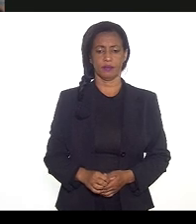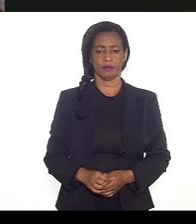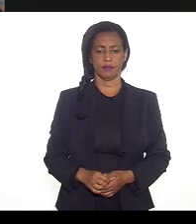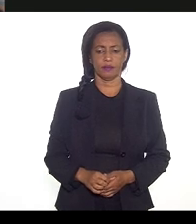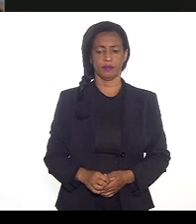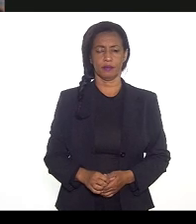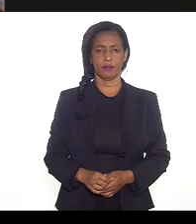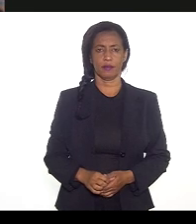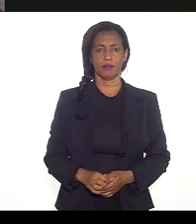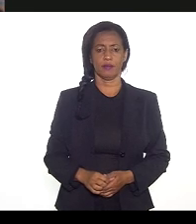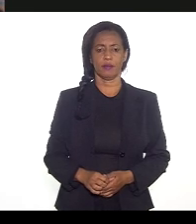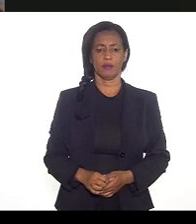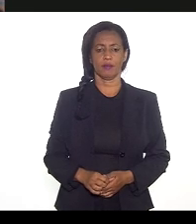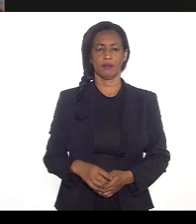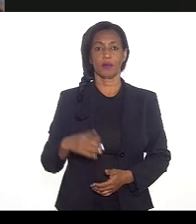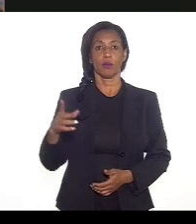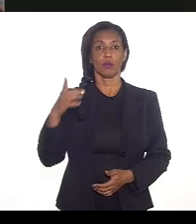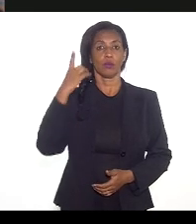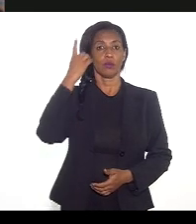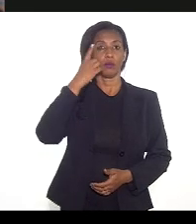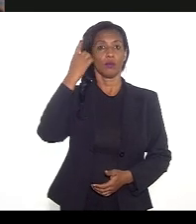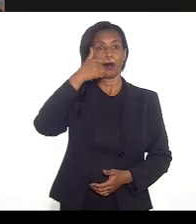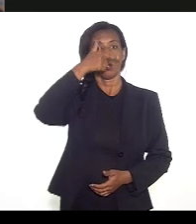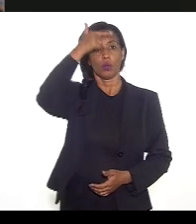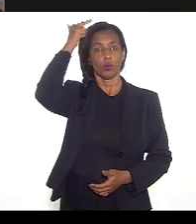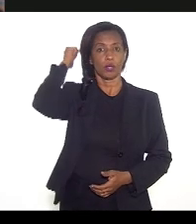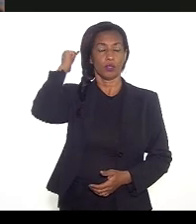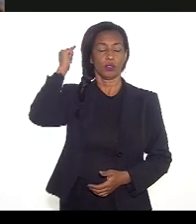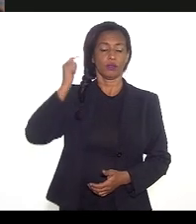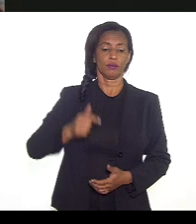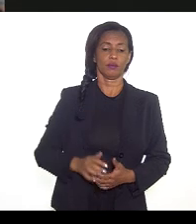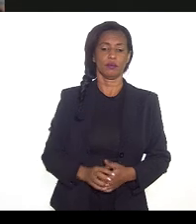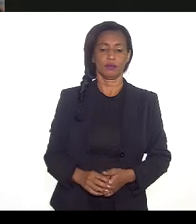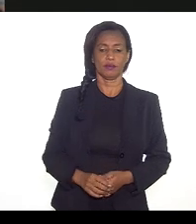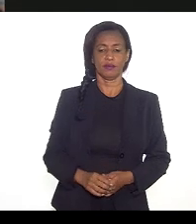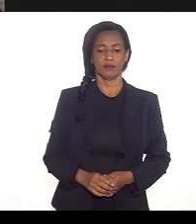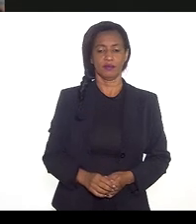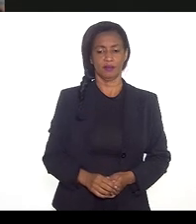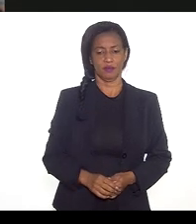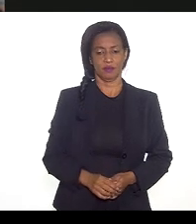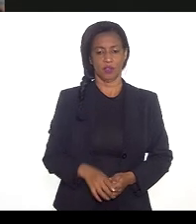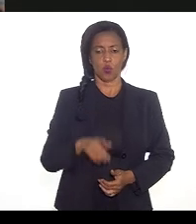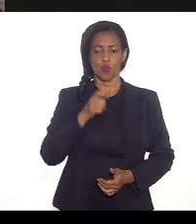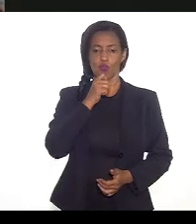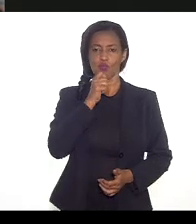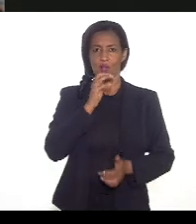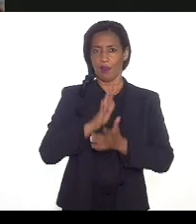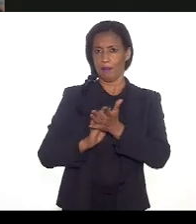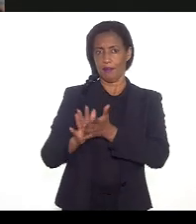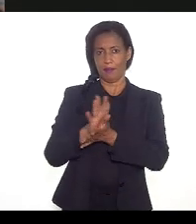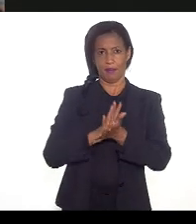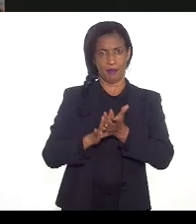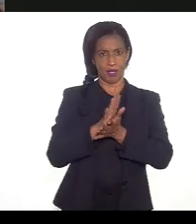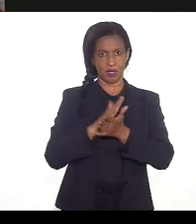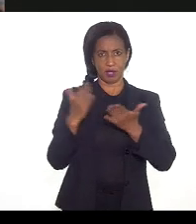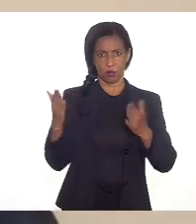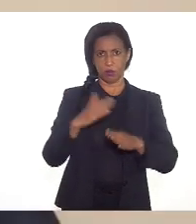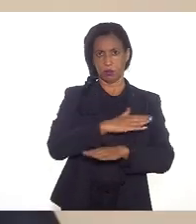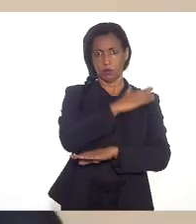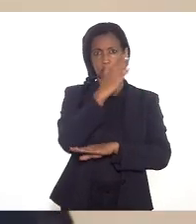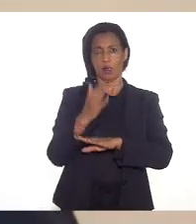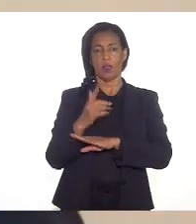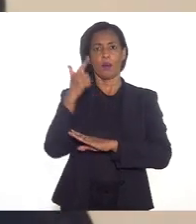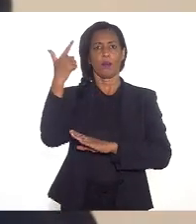44, pedido de vistas para o deputado Luiz Paulo. Então, não temos mais nada a tratar na ordem do dia. Próxima